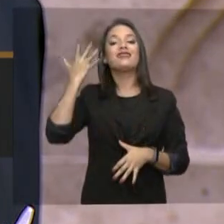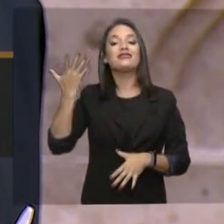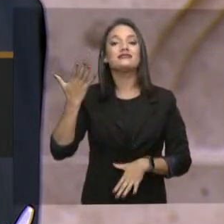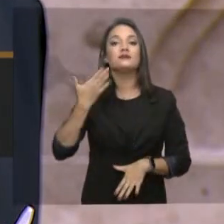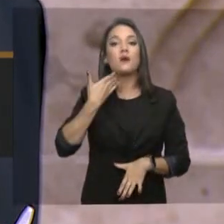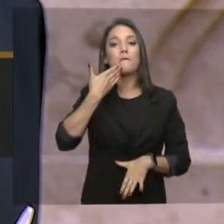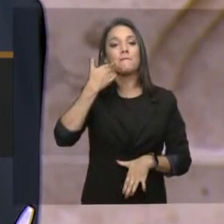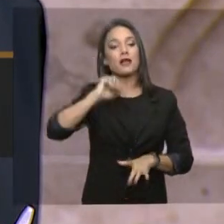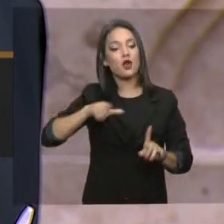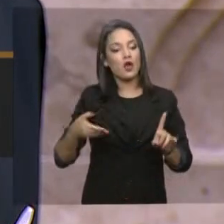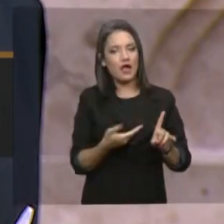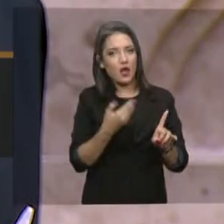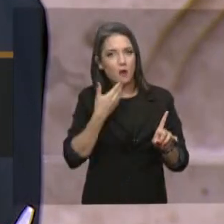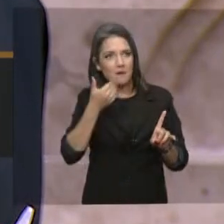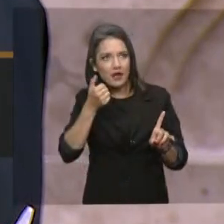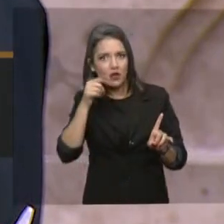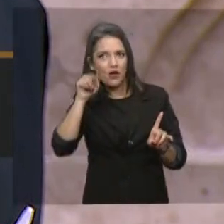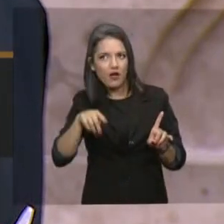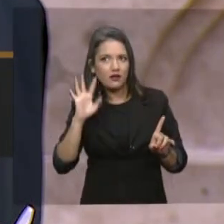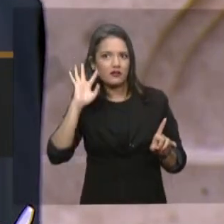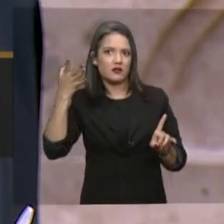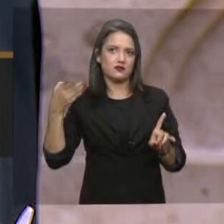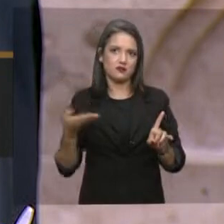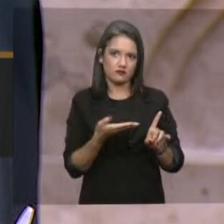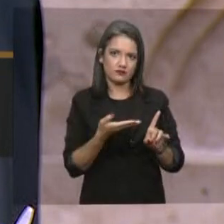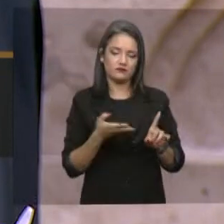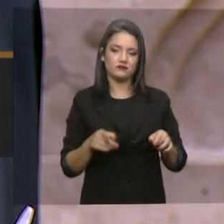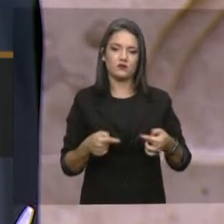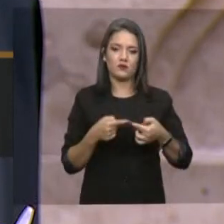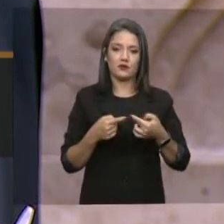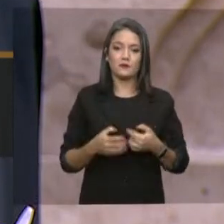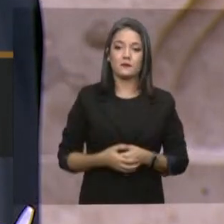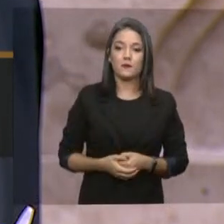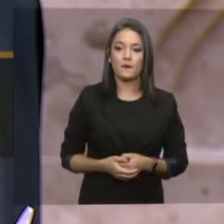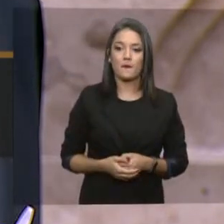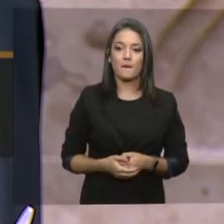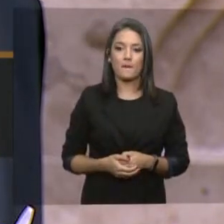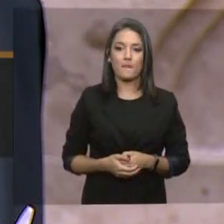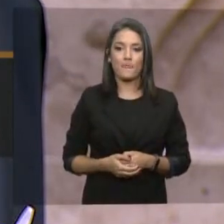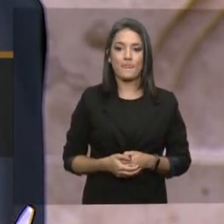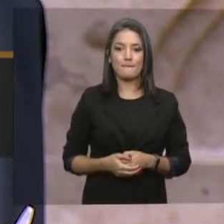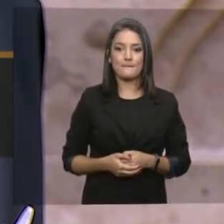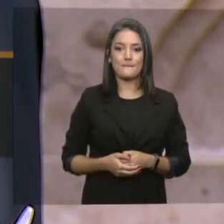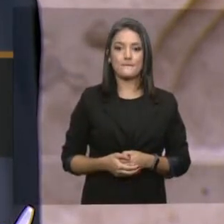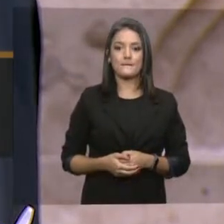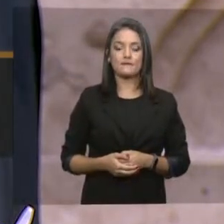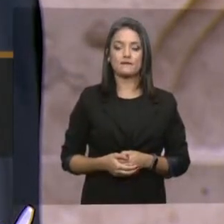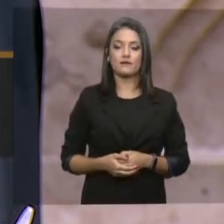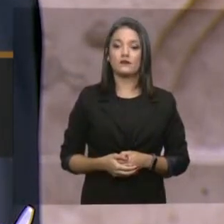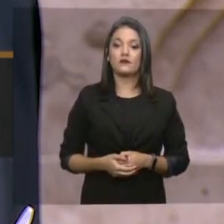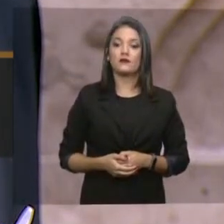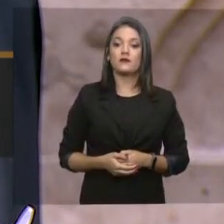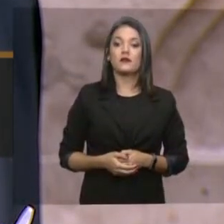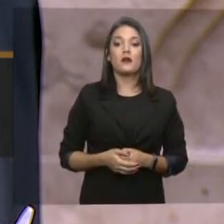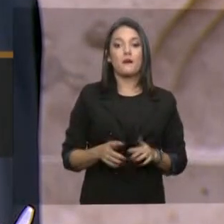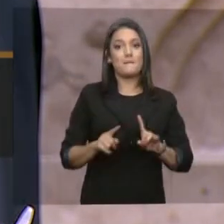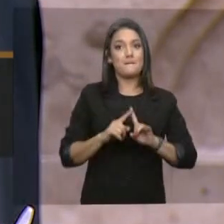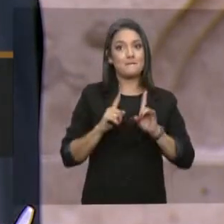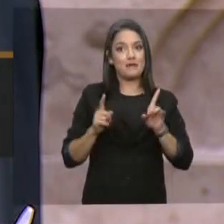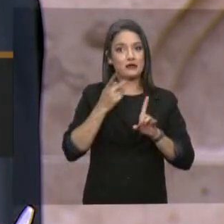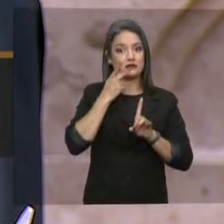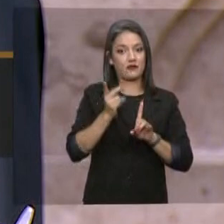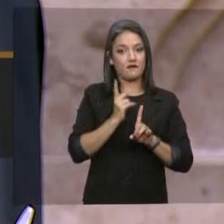mais favorável ao réu. Repita-se, aqui cuida-se de um